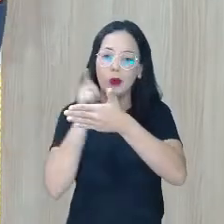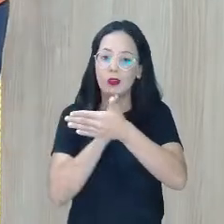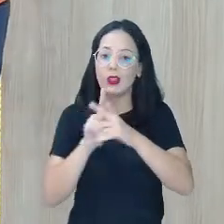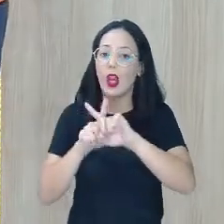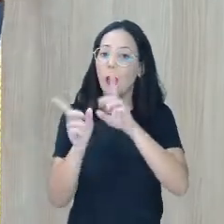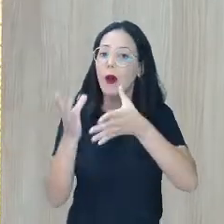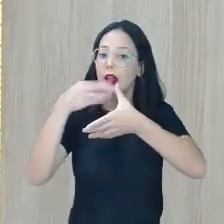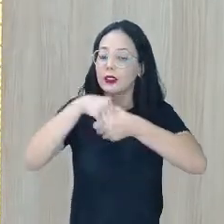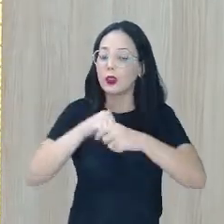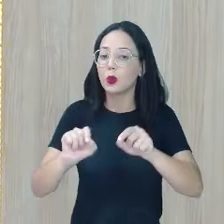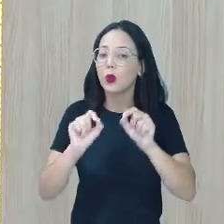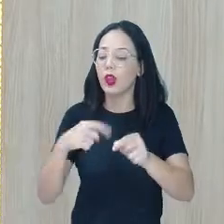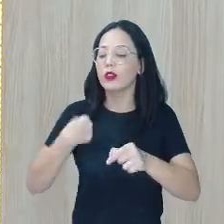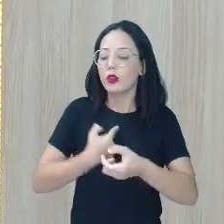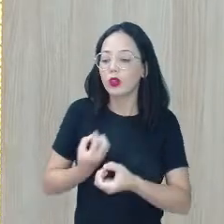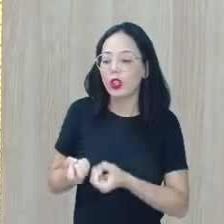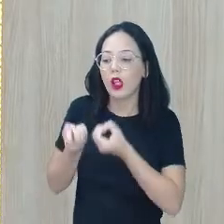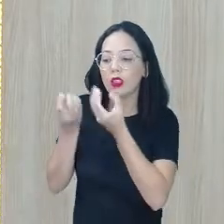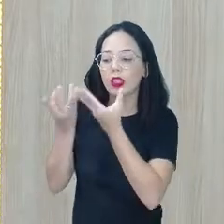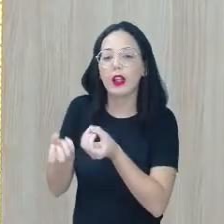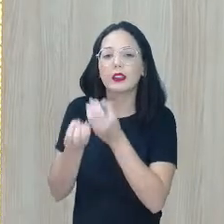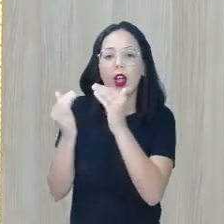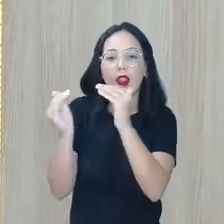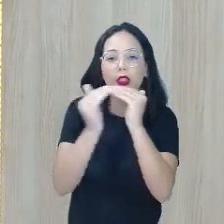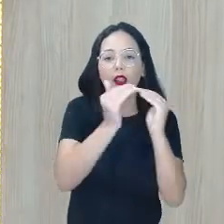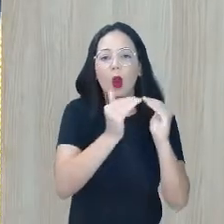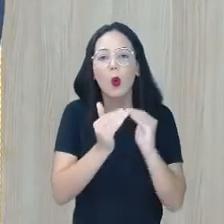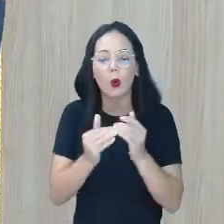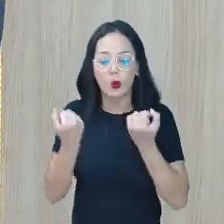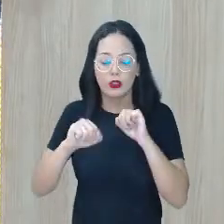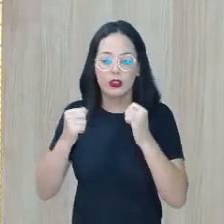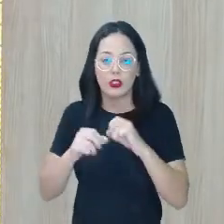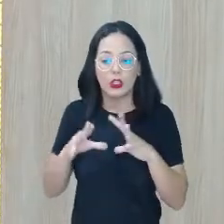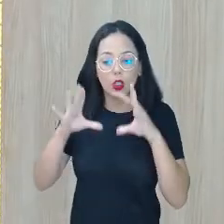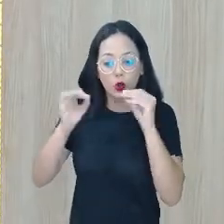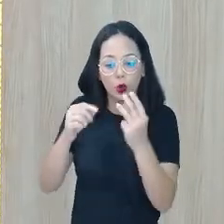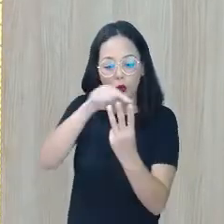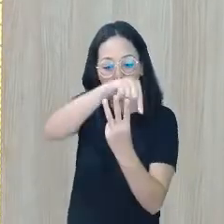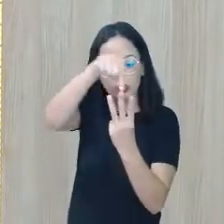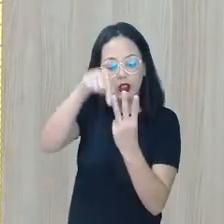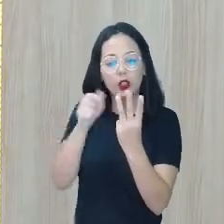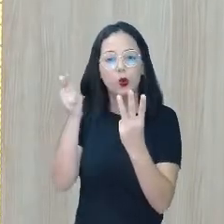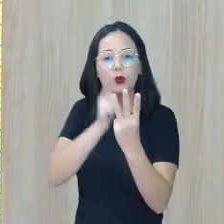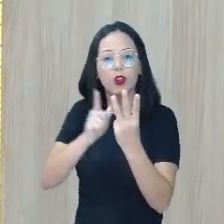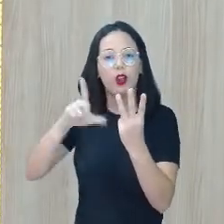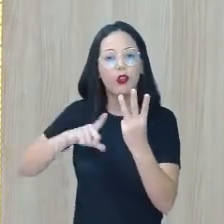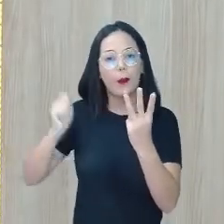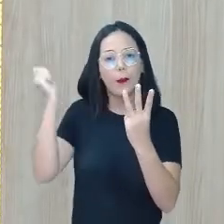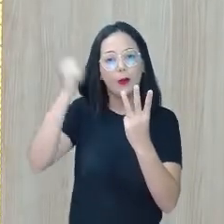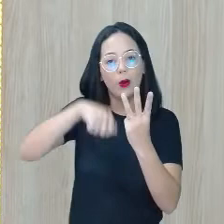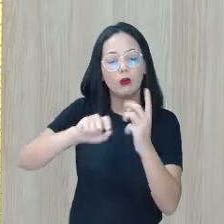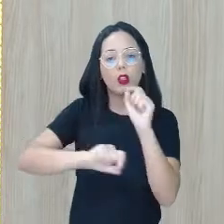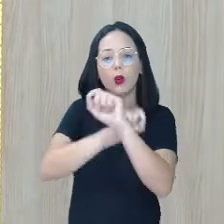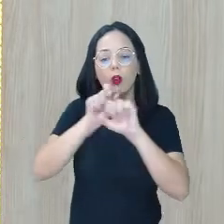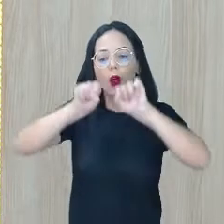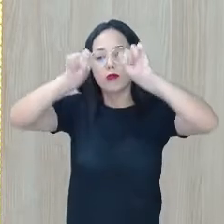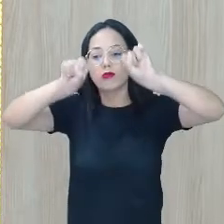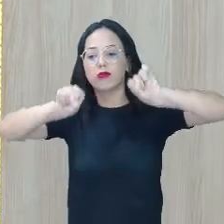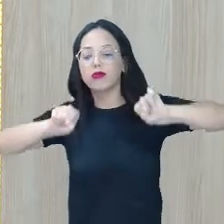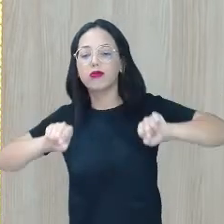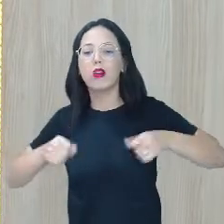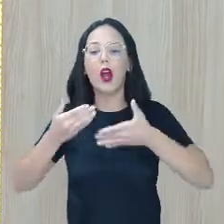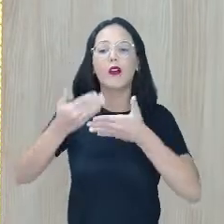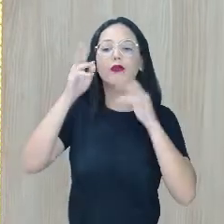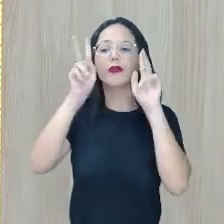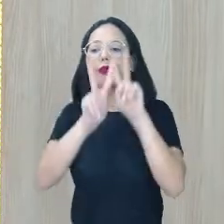você vai distribuir aqueles caixotes de forma que todos os 3 eles tenham possibilidade de enxergar o que